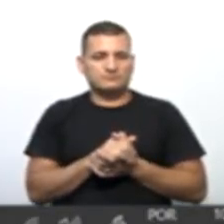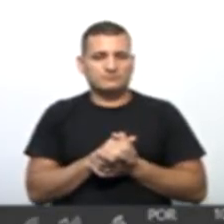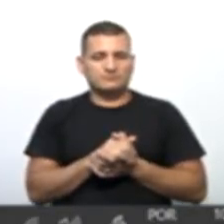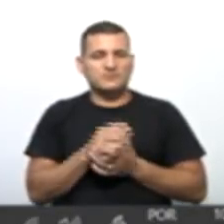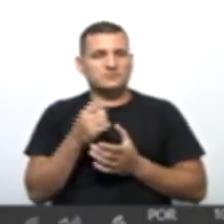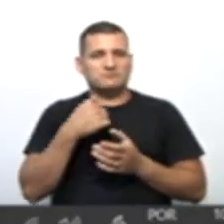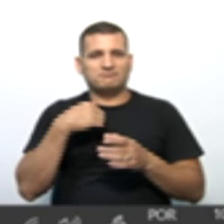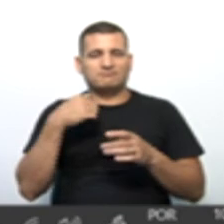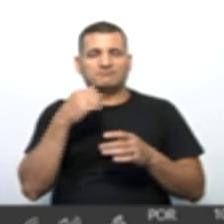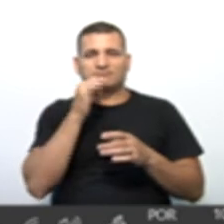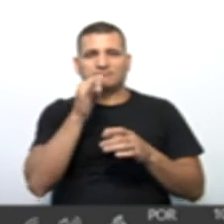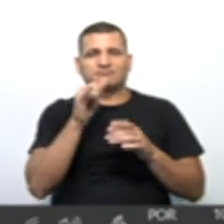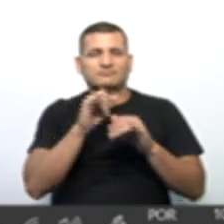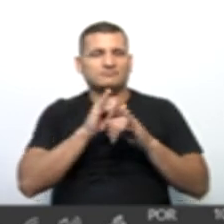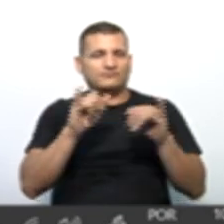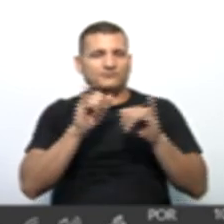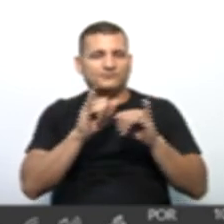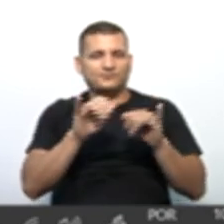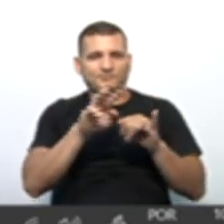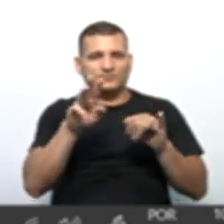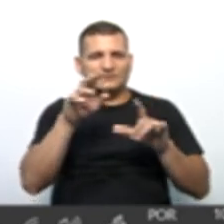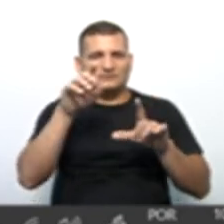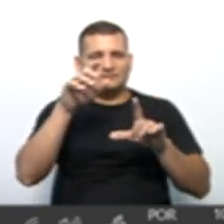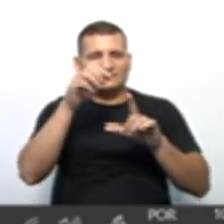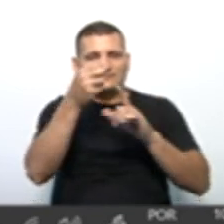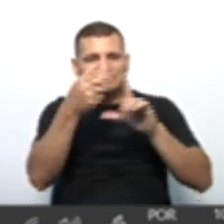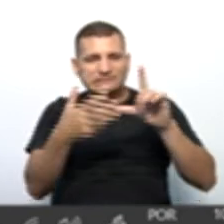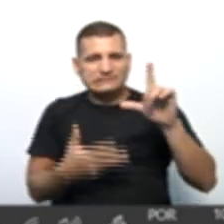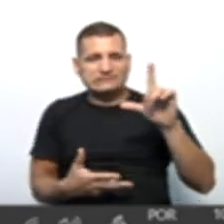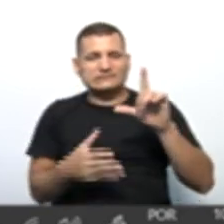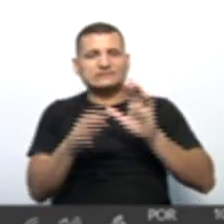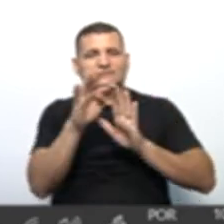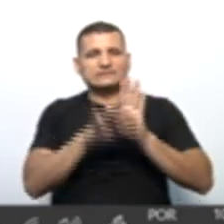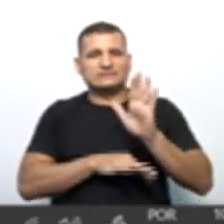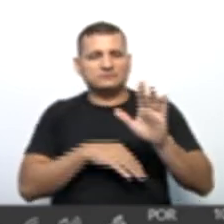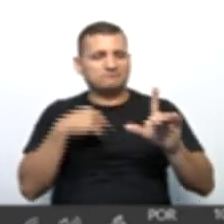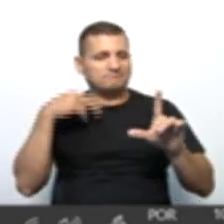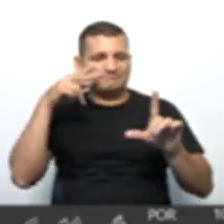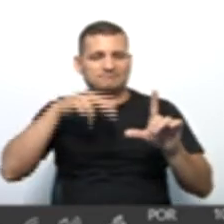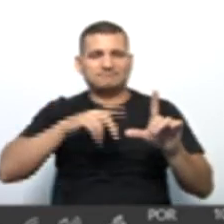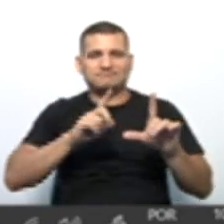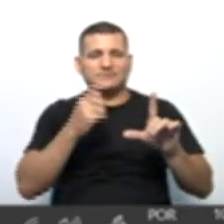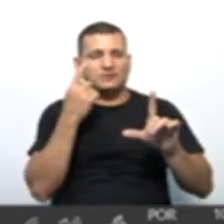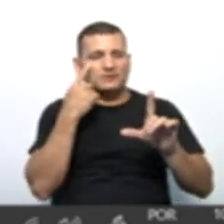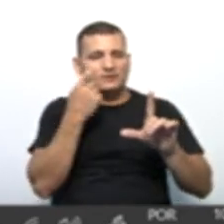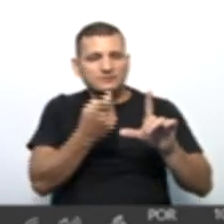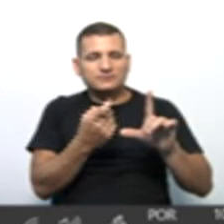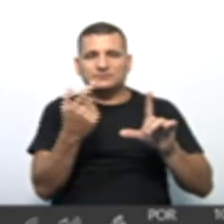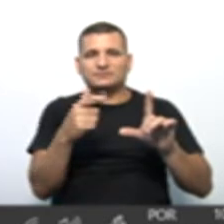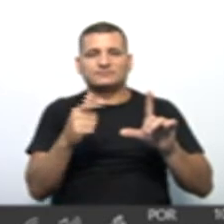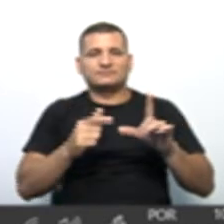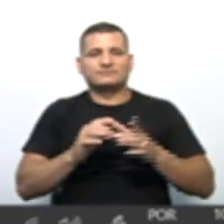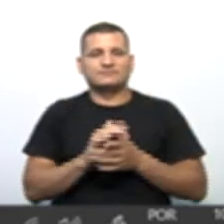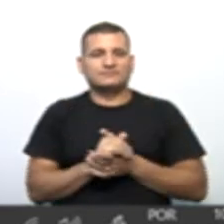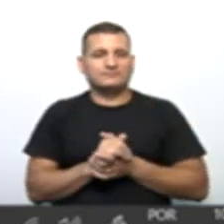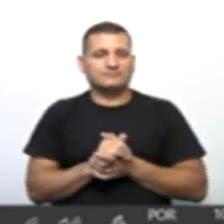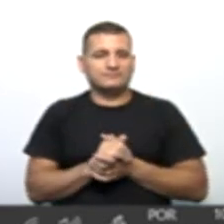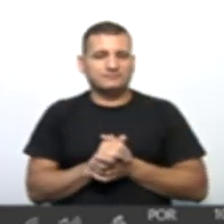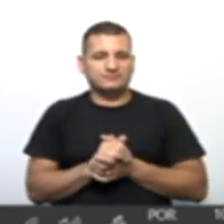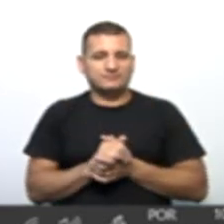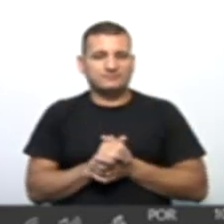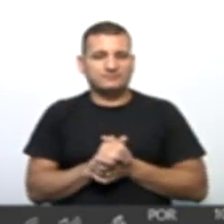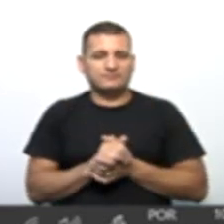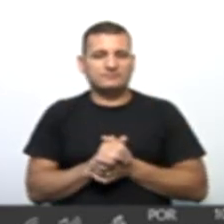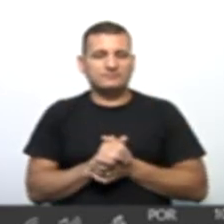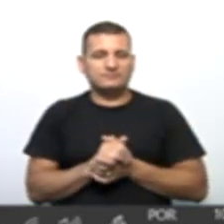não tem nada me chamando a atenção aqui tom pra mim aqui já não tem interesse em um tem um